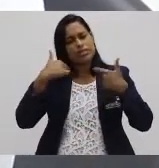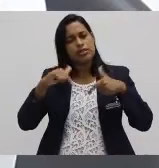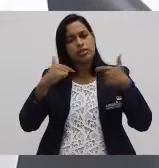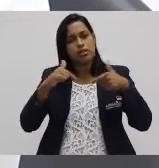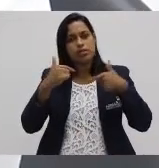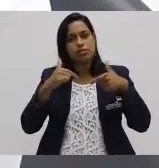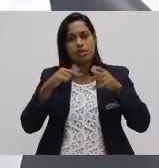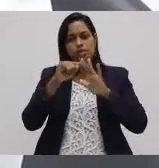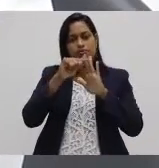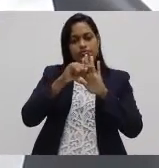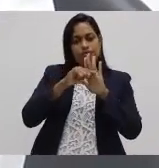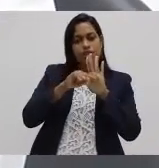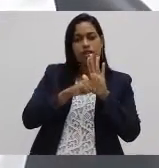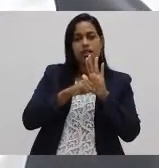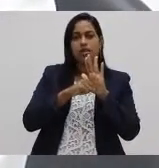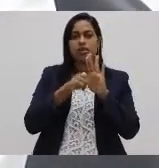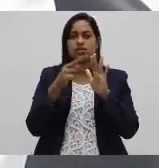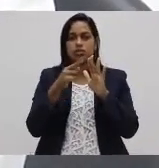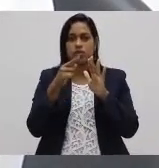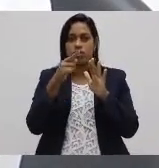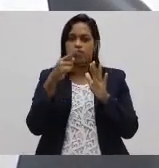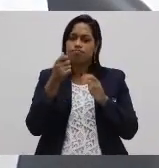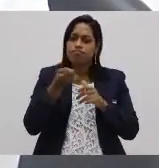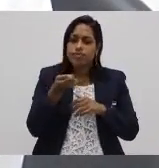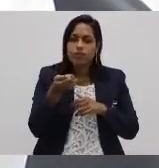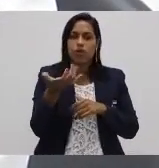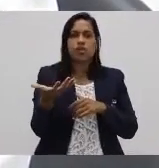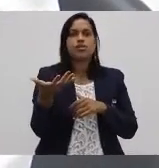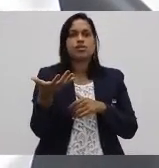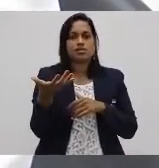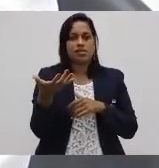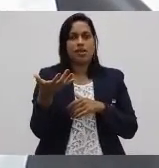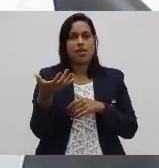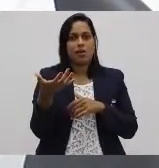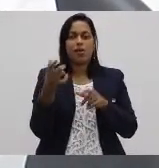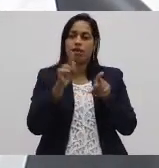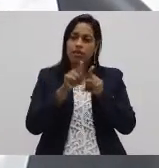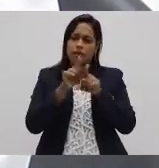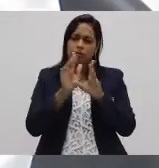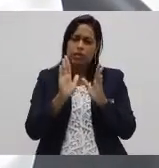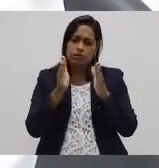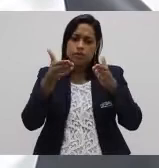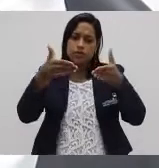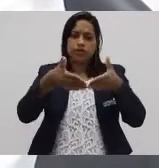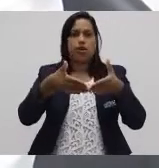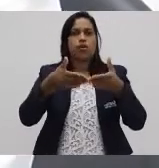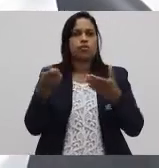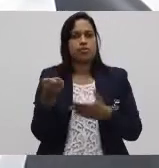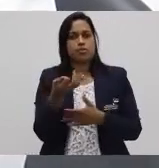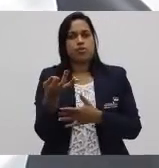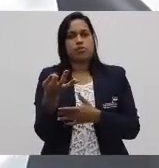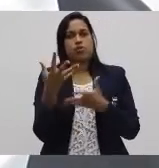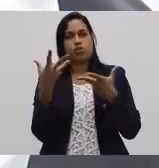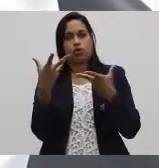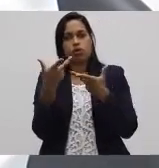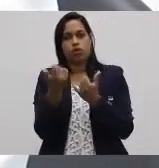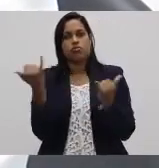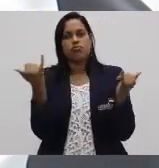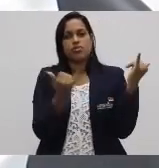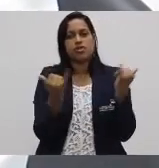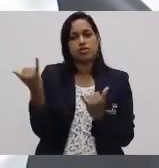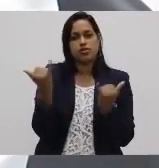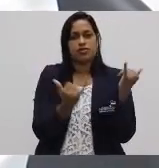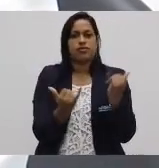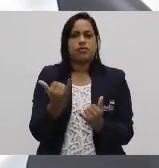mestre de produção, chamado PMP, que é a diretriz de produção, que concentra todas essas informações que acabamos de